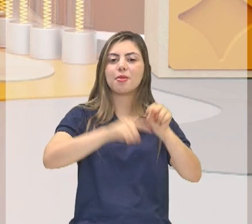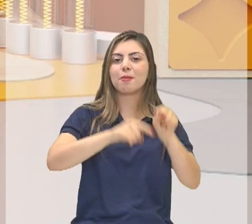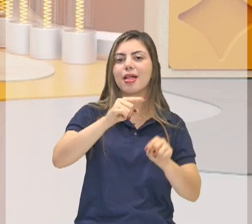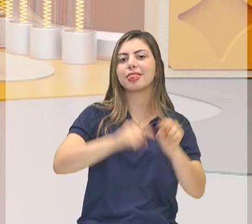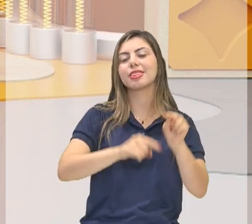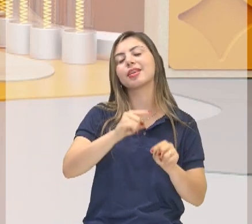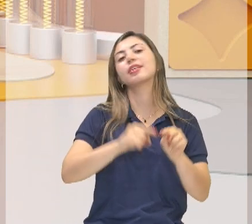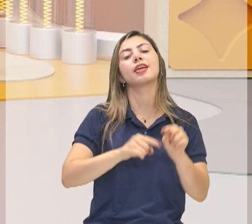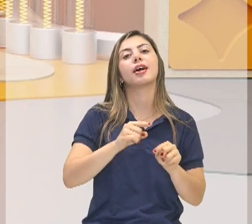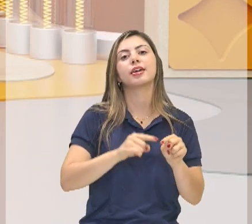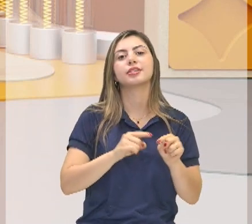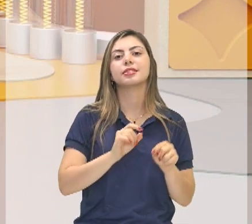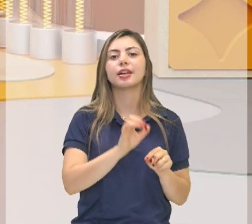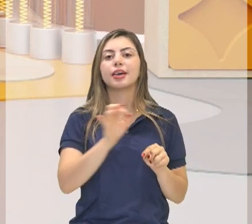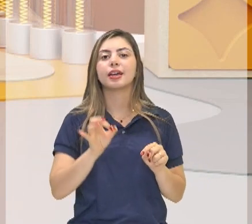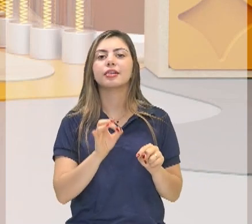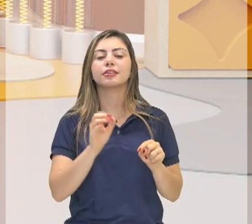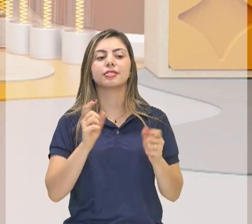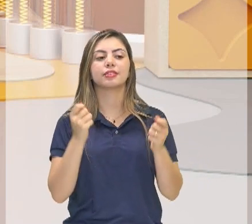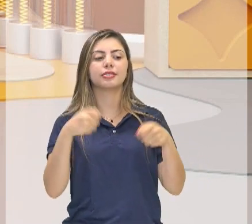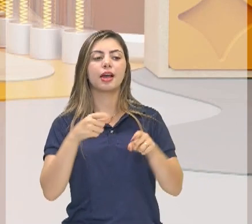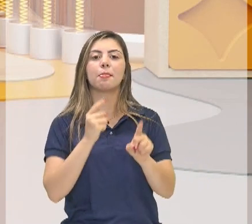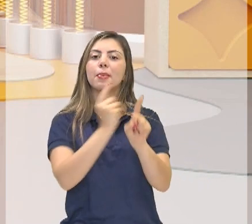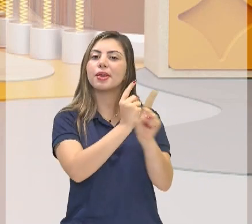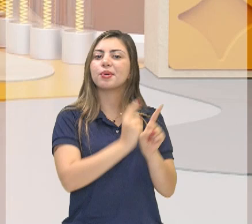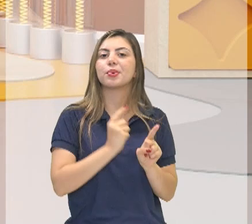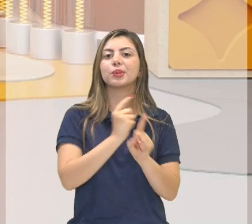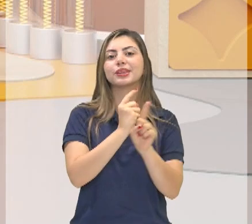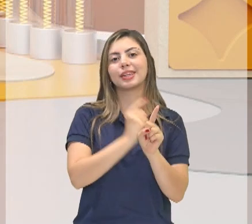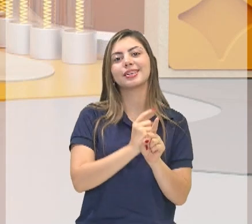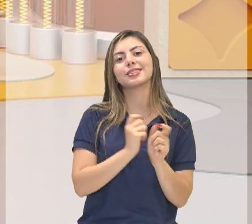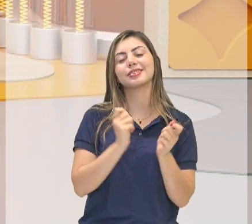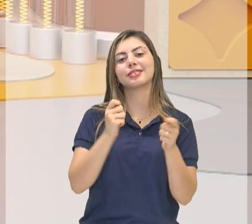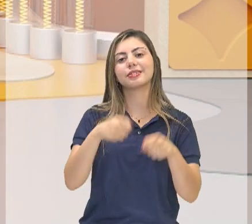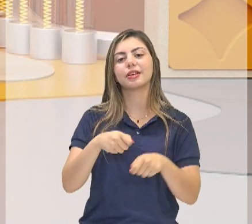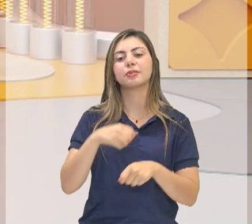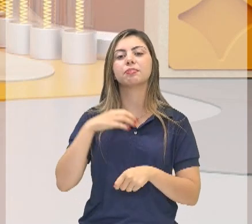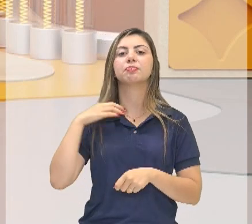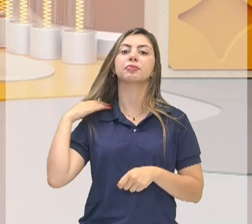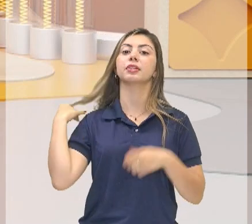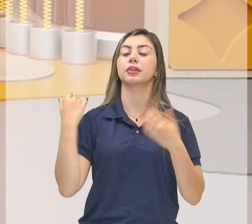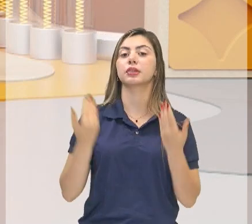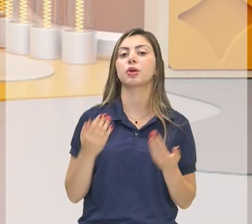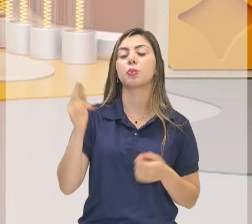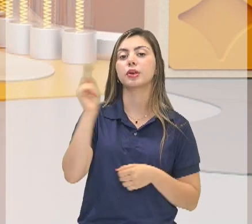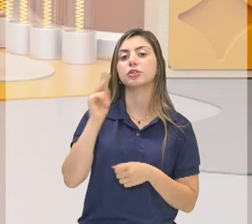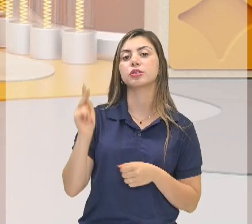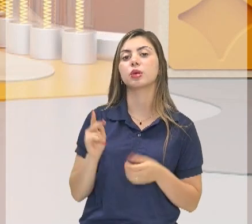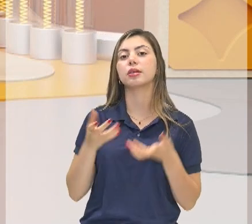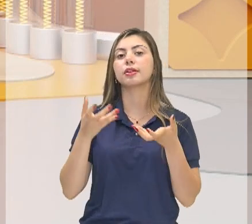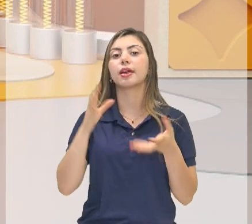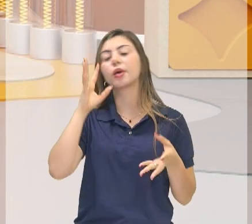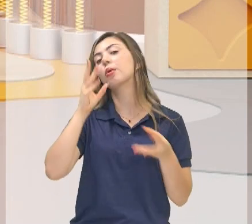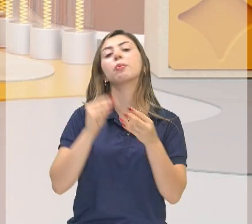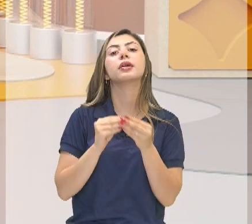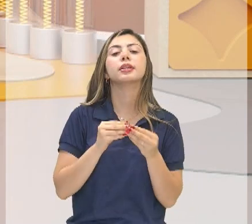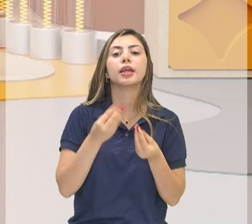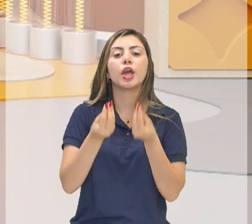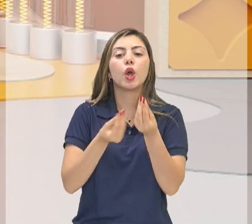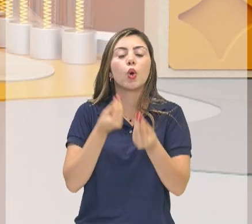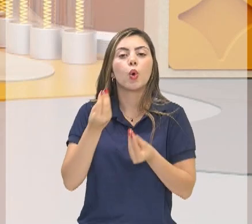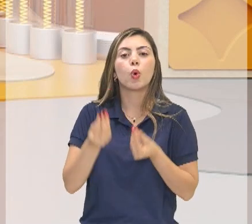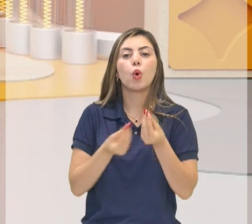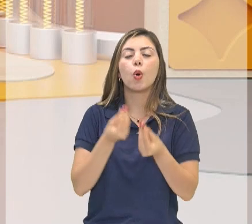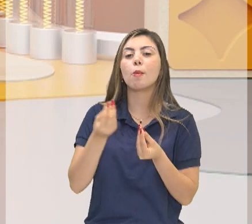quantidade enorme de fontes históricas que a história busca entender justamente, né,